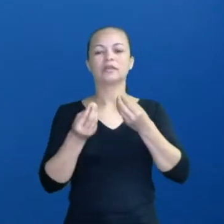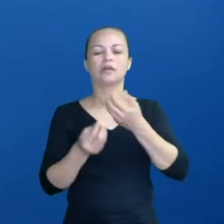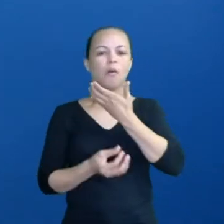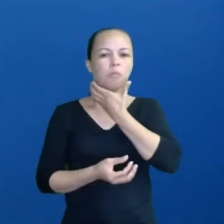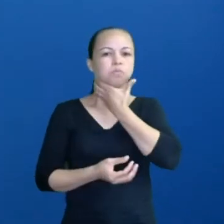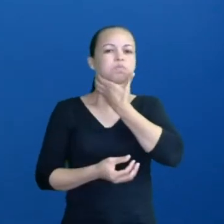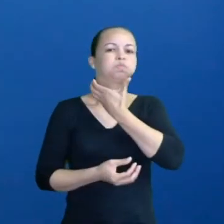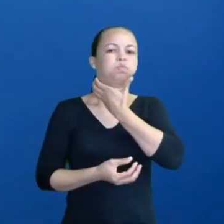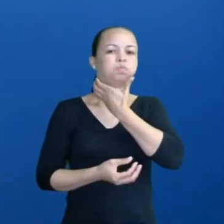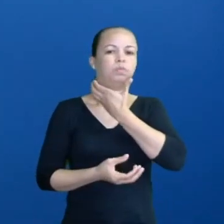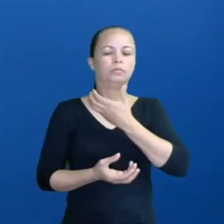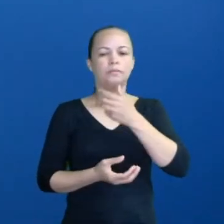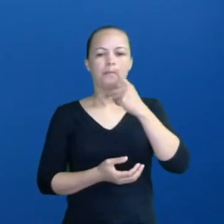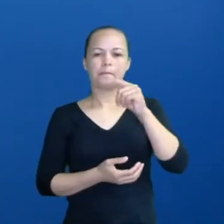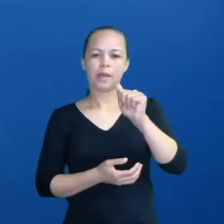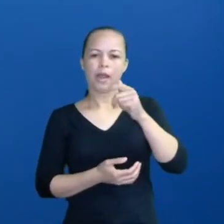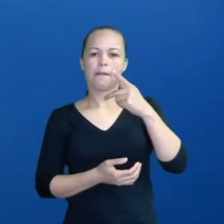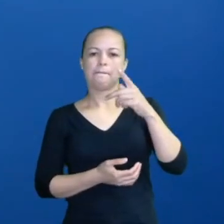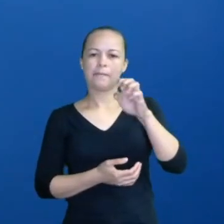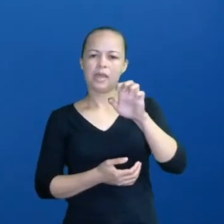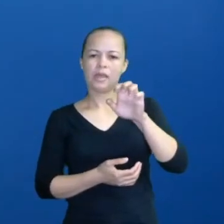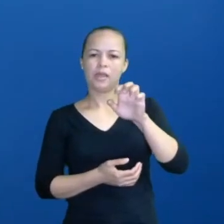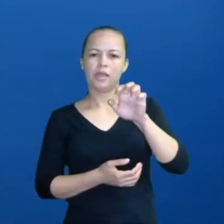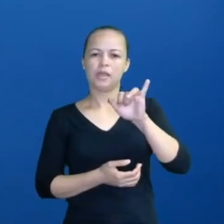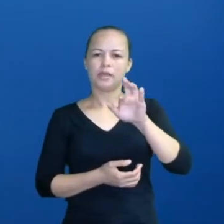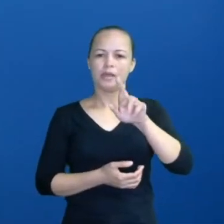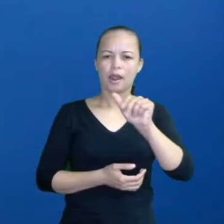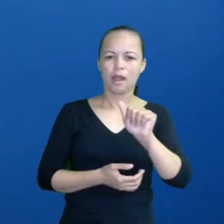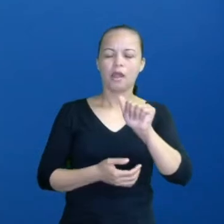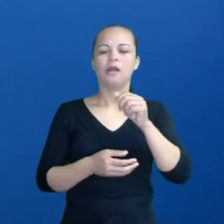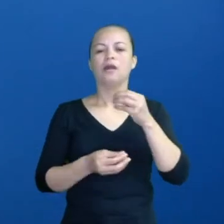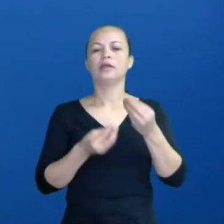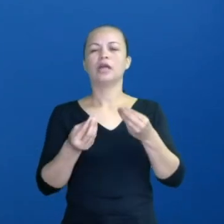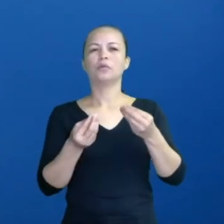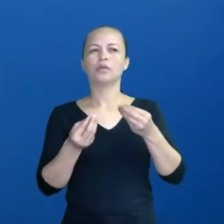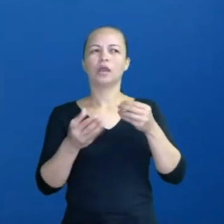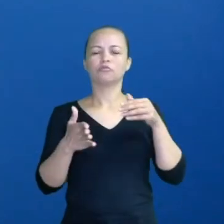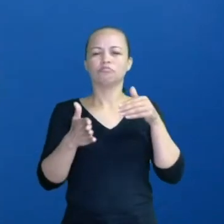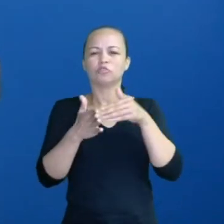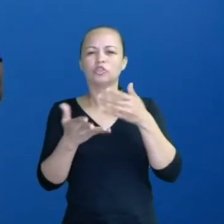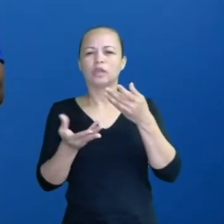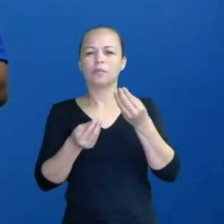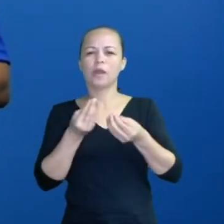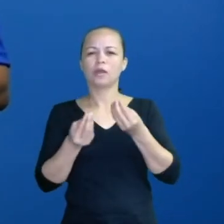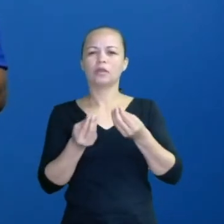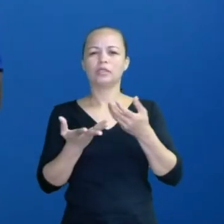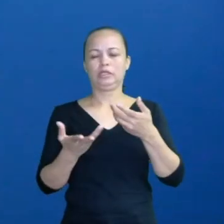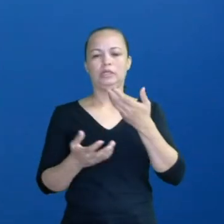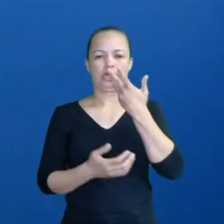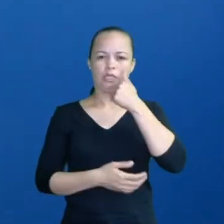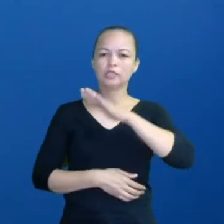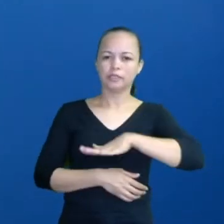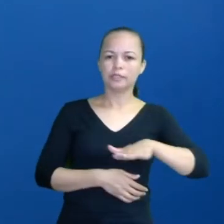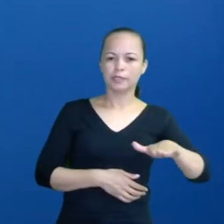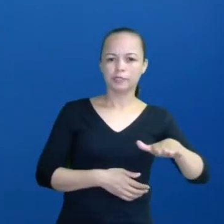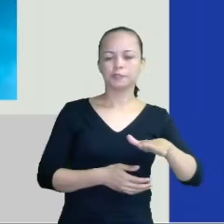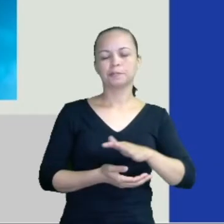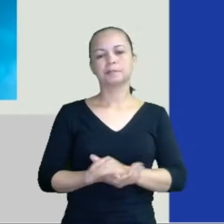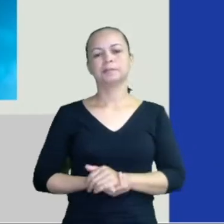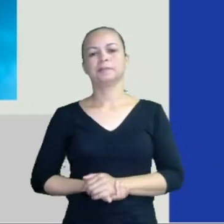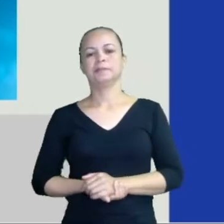papeira também, que ela chega a atingir, na maioria dos casos, em crianças.